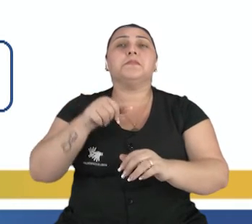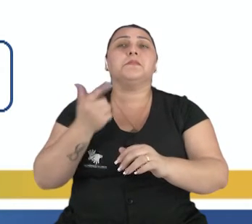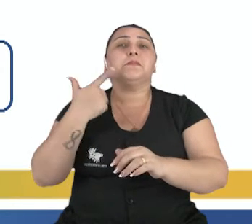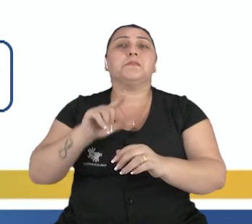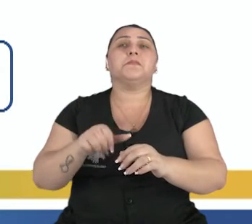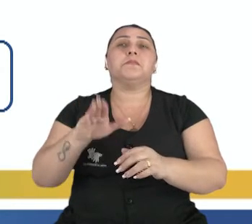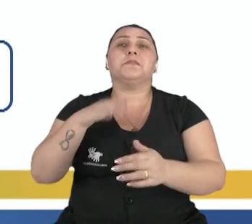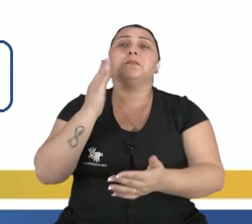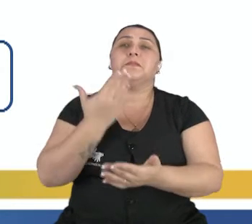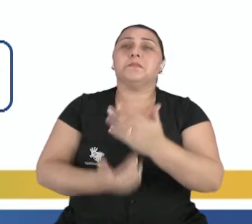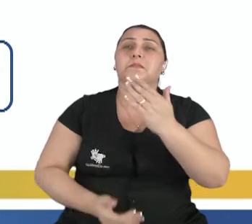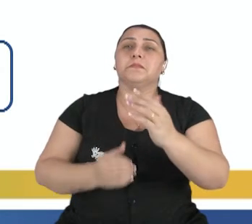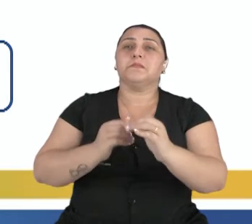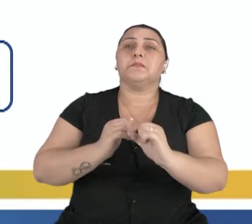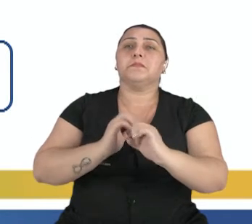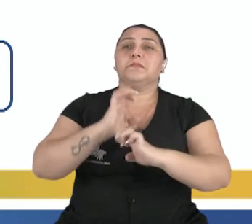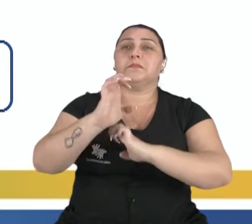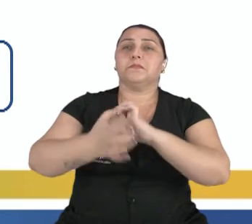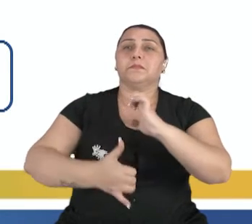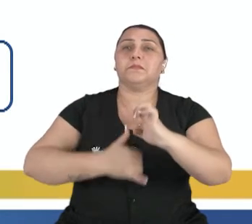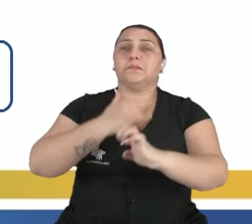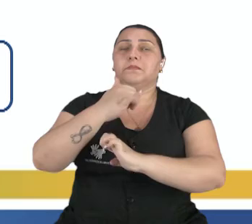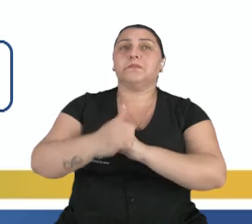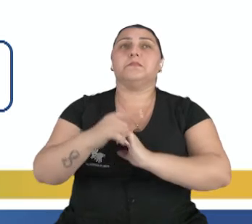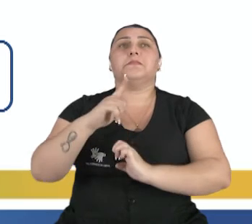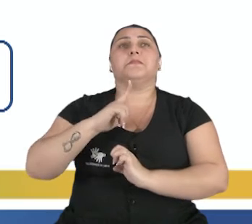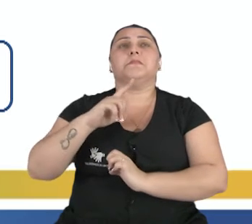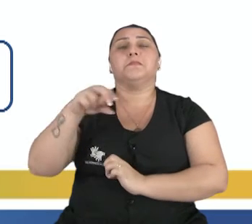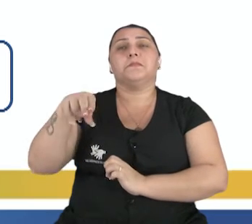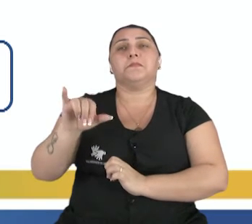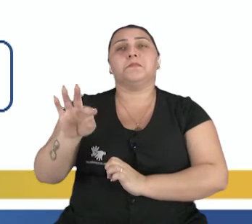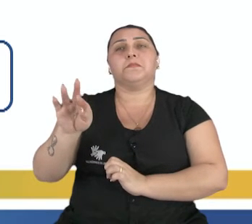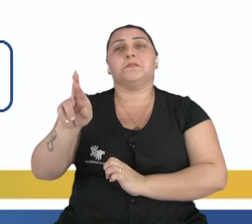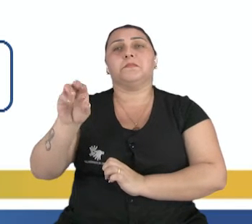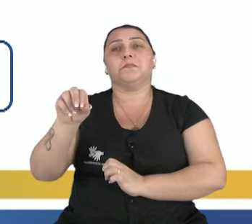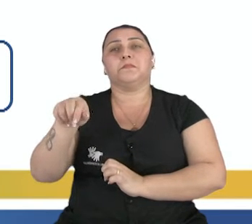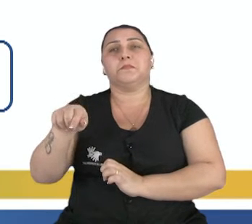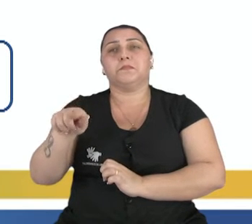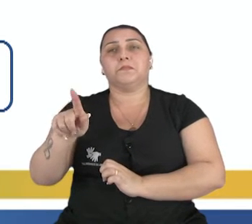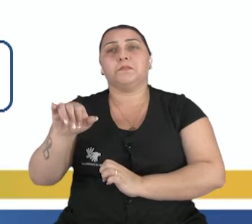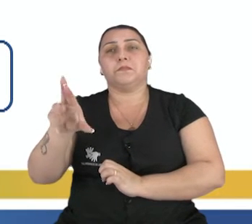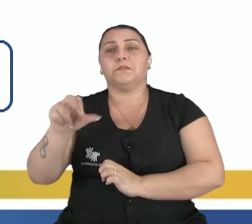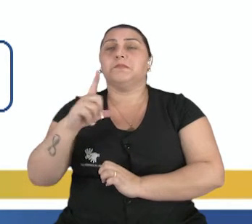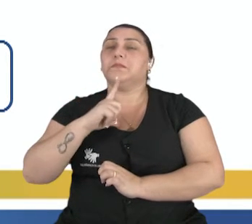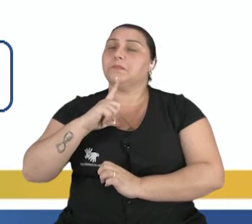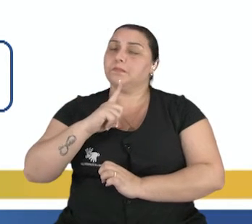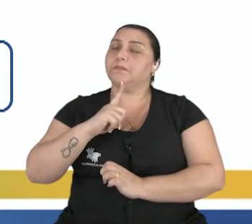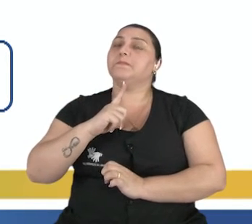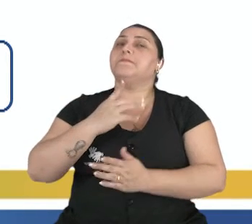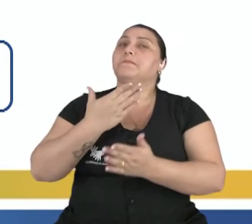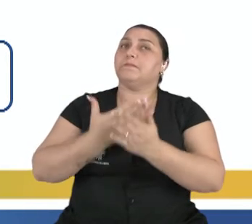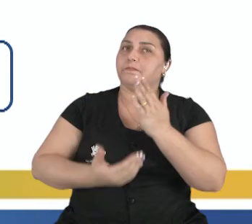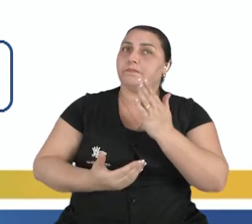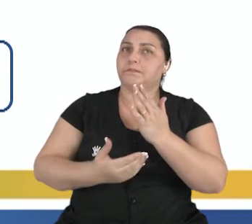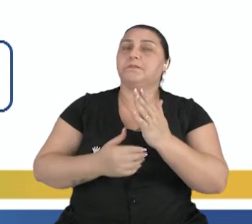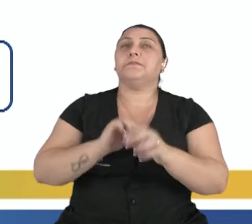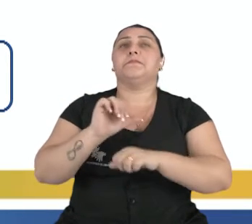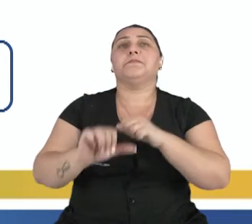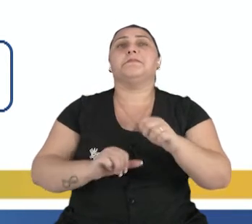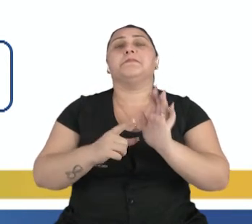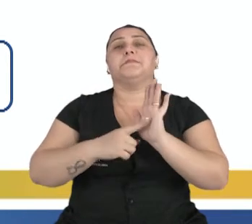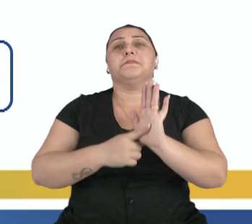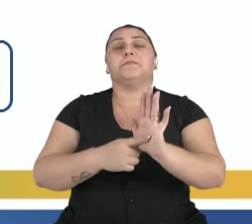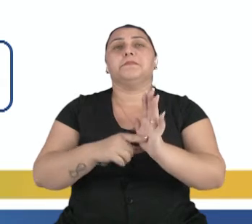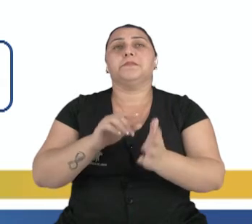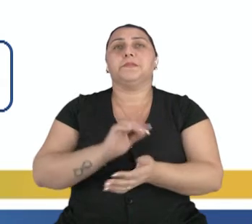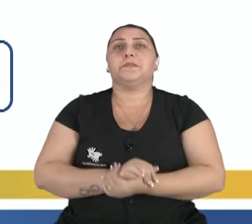vai perder elétron? Então, nós temos o nitrogênio, que é uma espécie que sofre redução. Então, na equação lá, ele vai